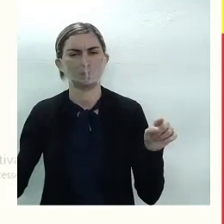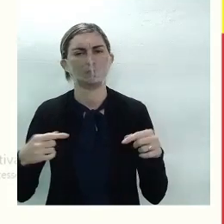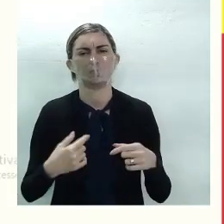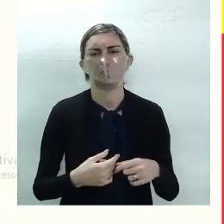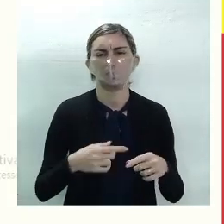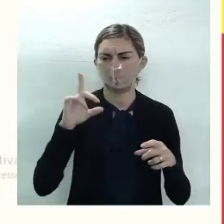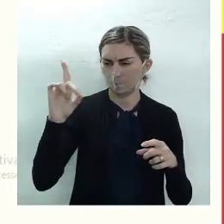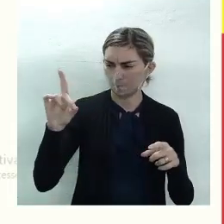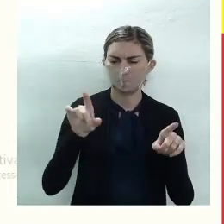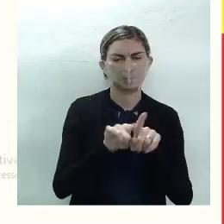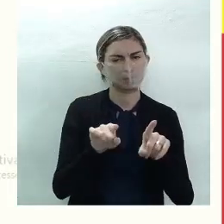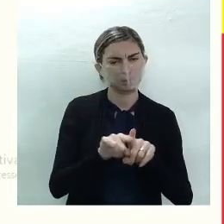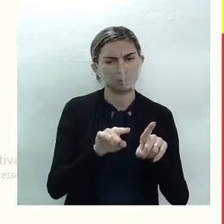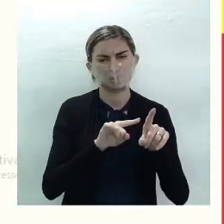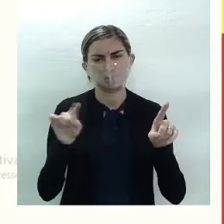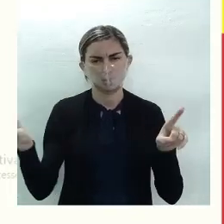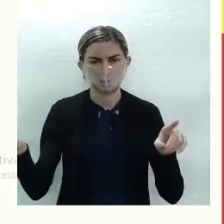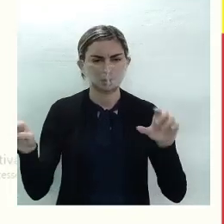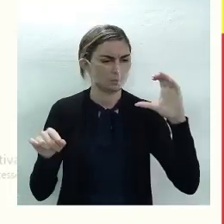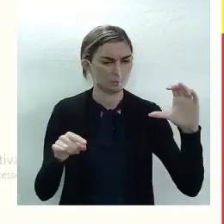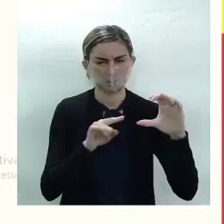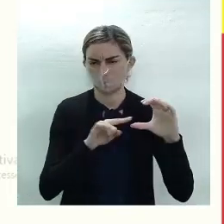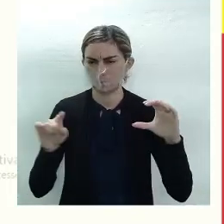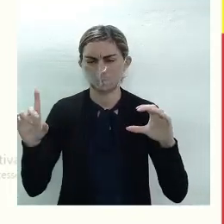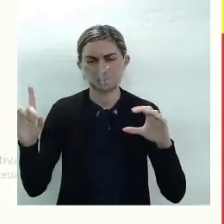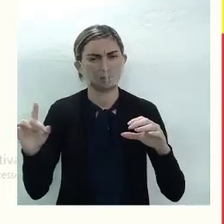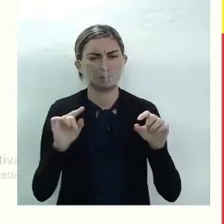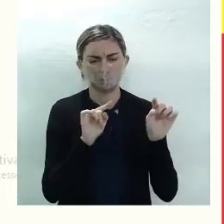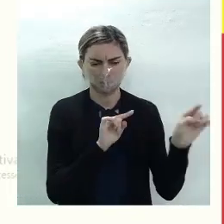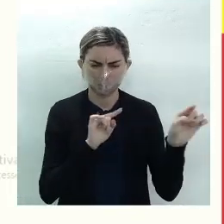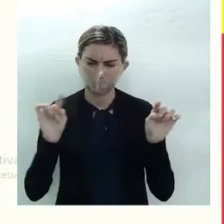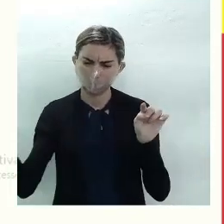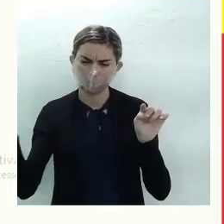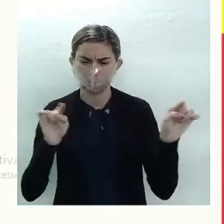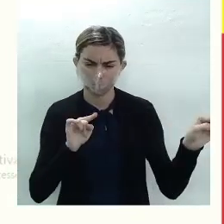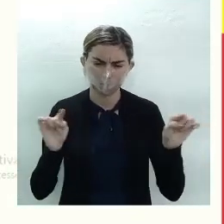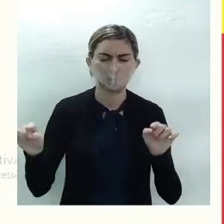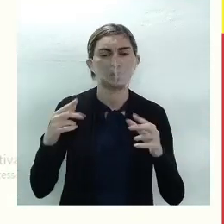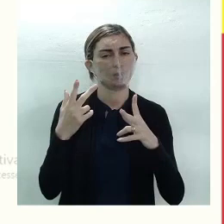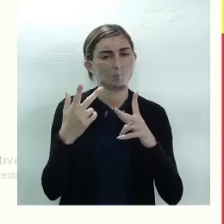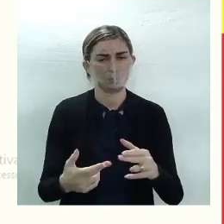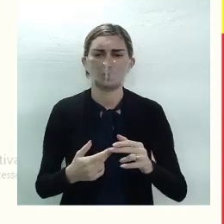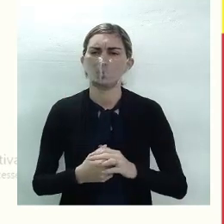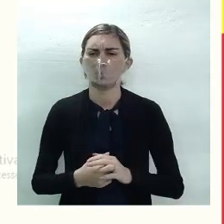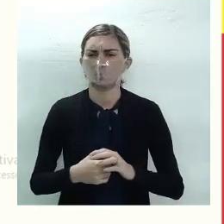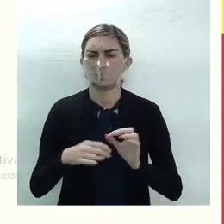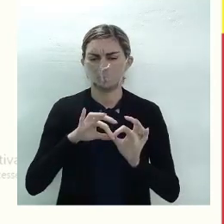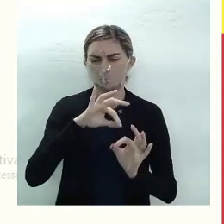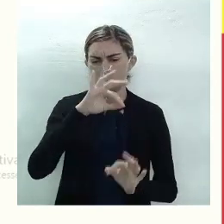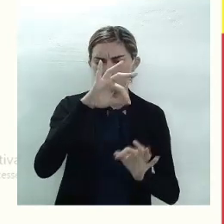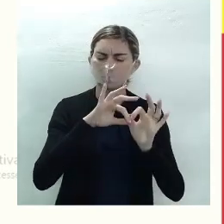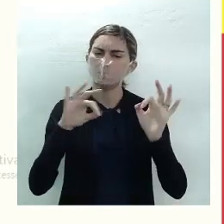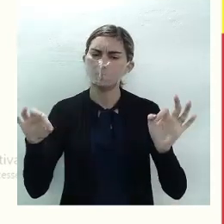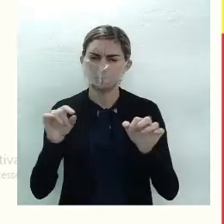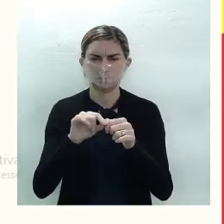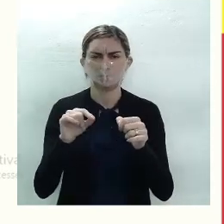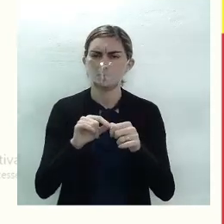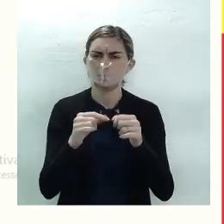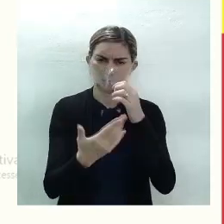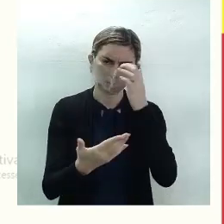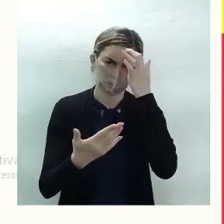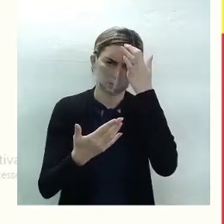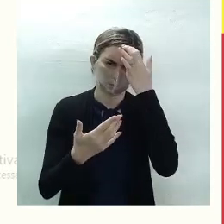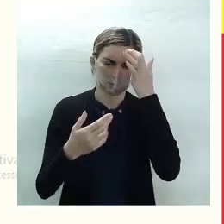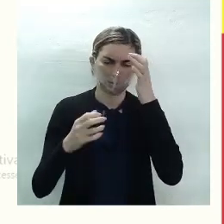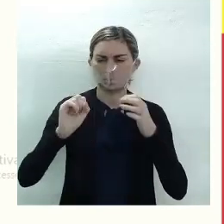ponto D também. E o ponto C. Então, ó, a gente ligando essa figura, esses pontos, vai formar